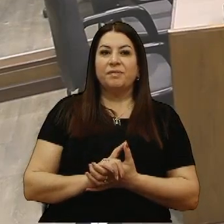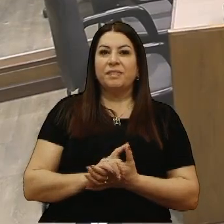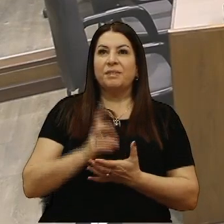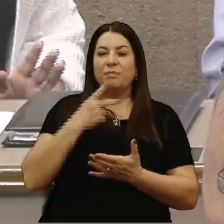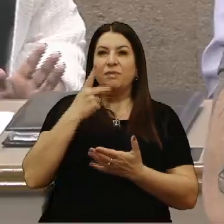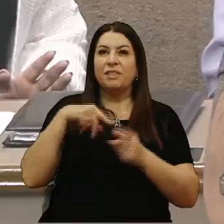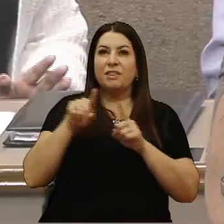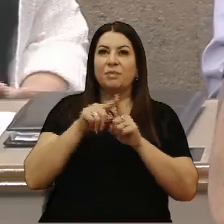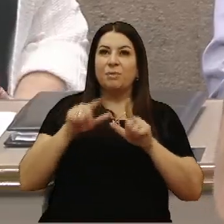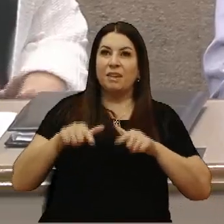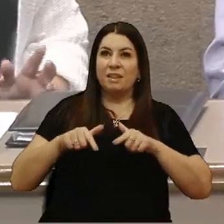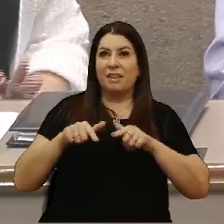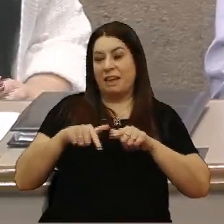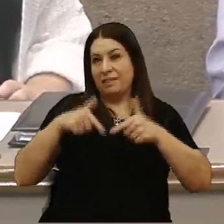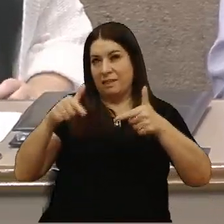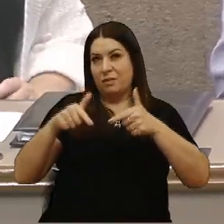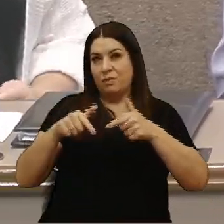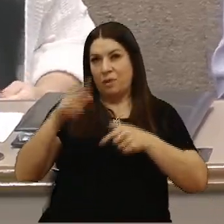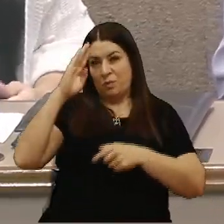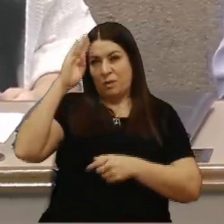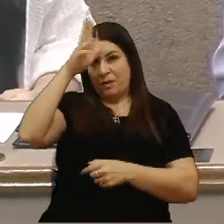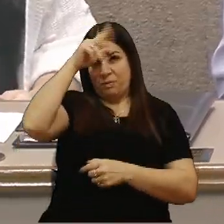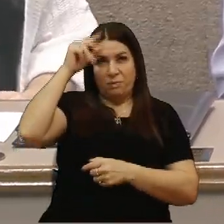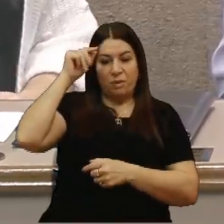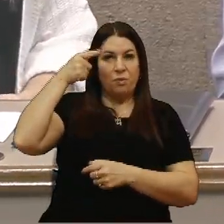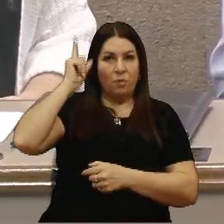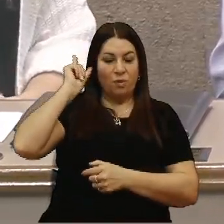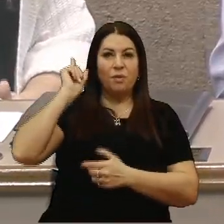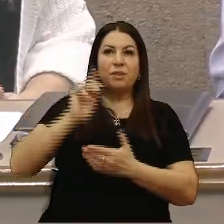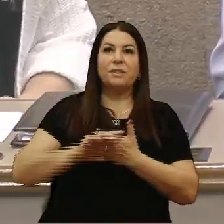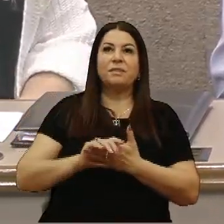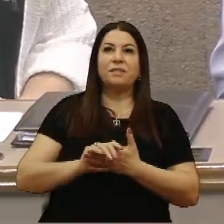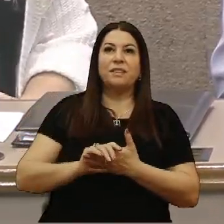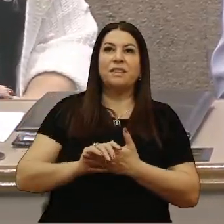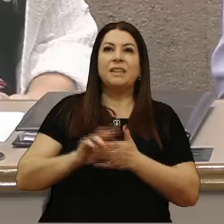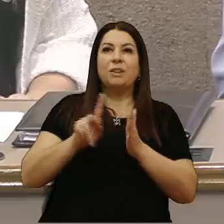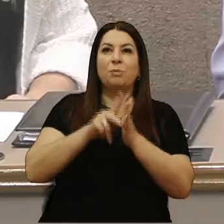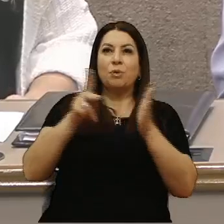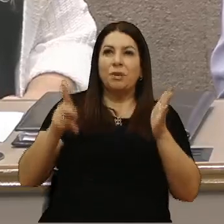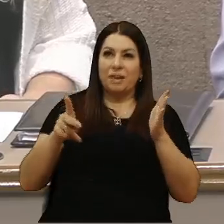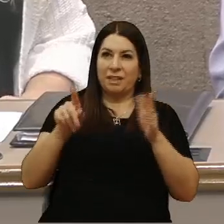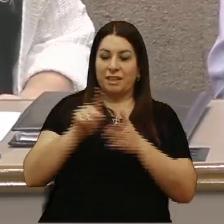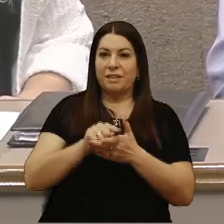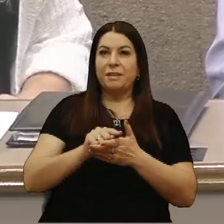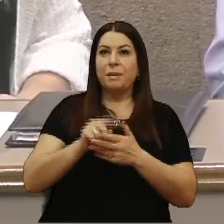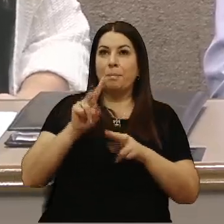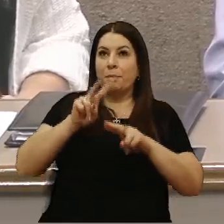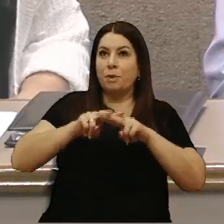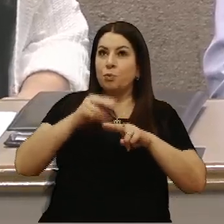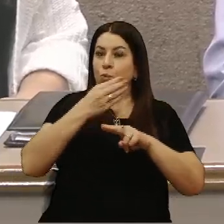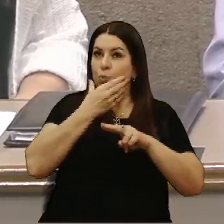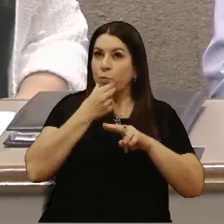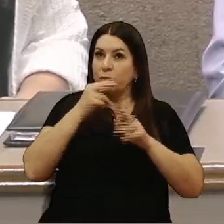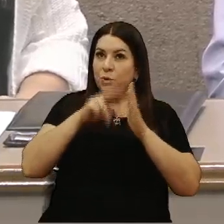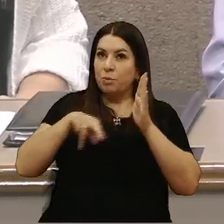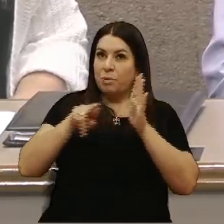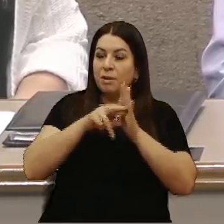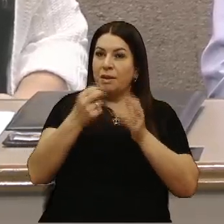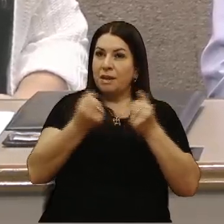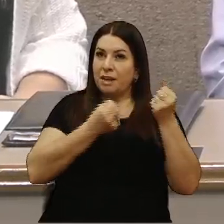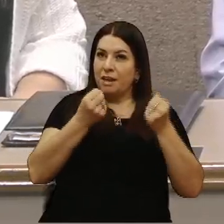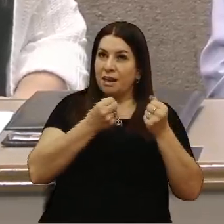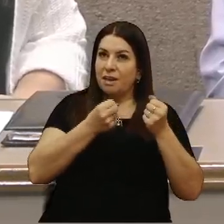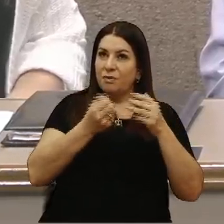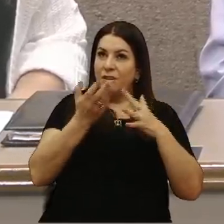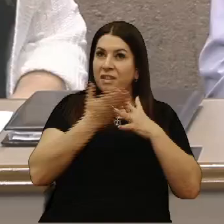falar sobre a ação da Guarda Municipal no dia de ontem, né, estava no Pioneiro Online. Guarda Municipal prende homens e recupera carro furtado em